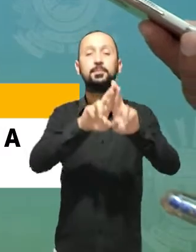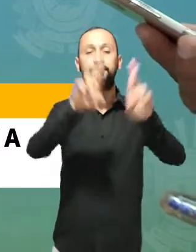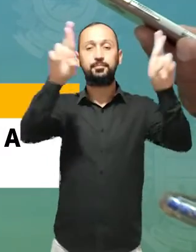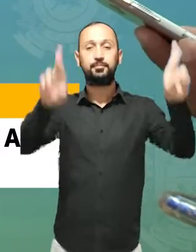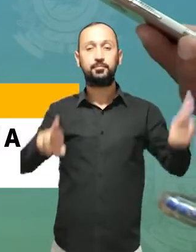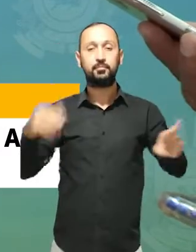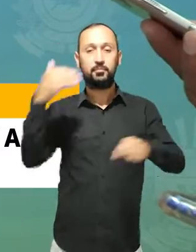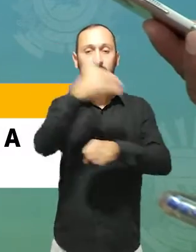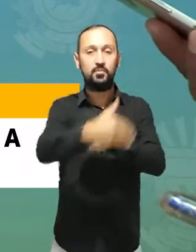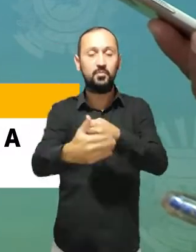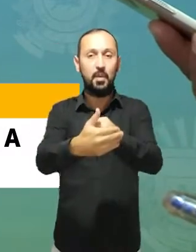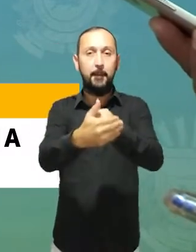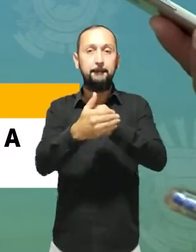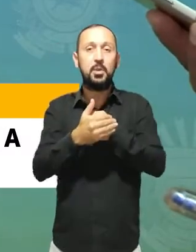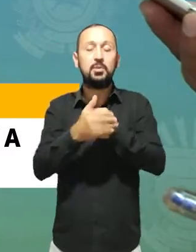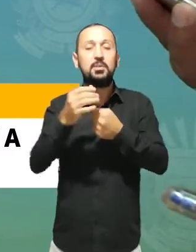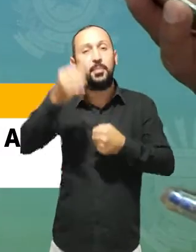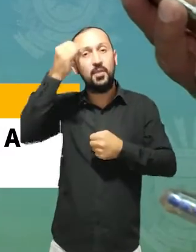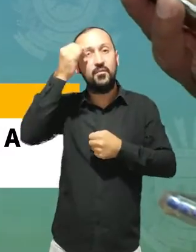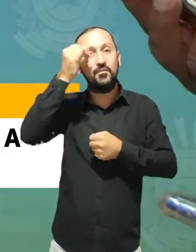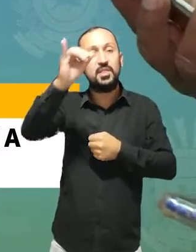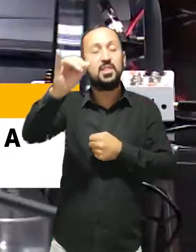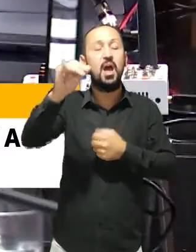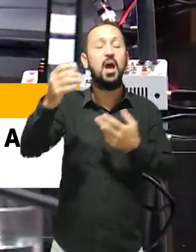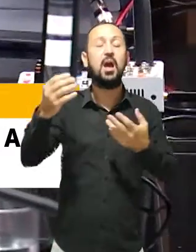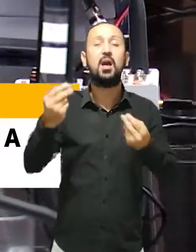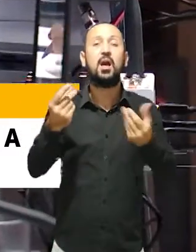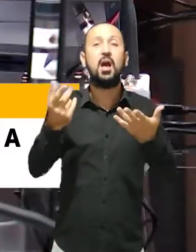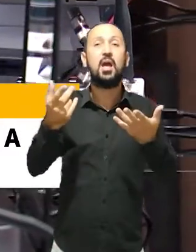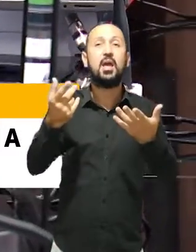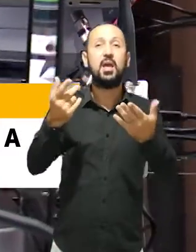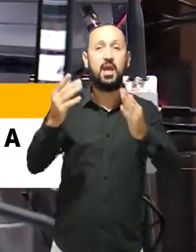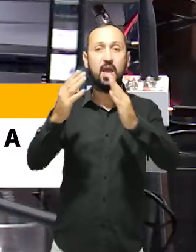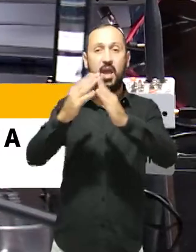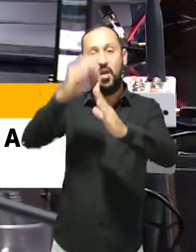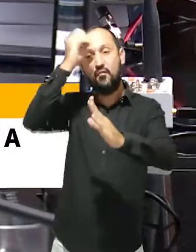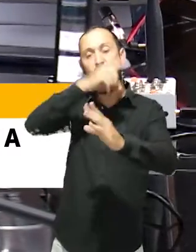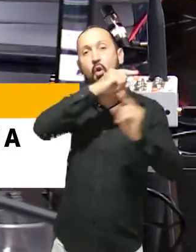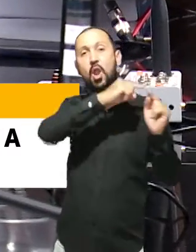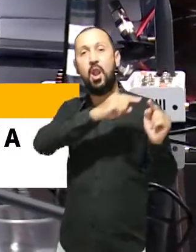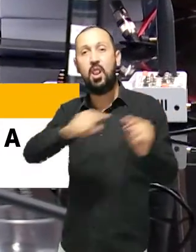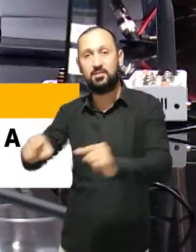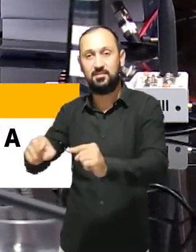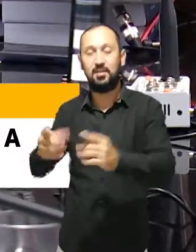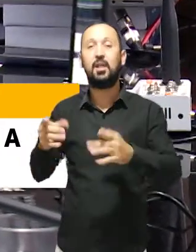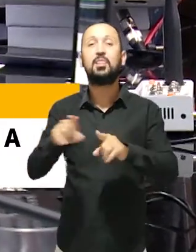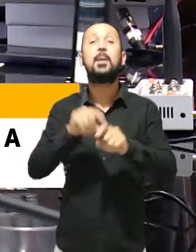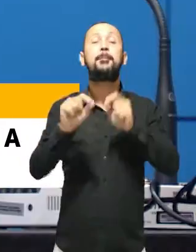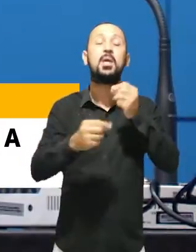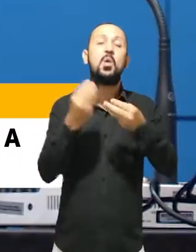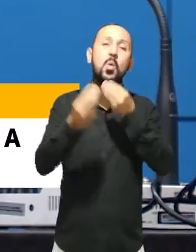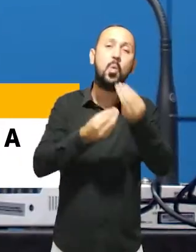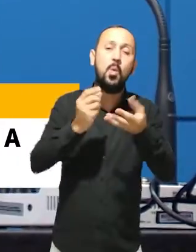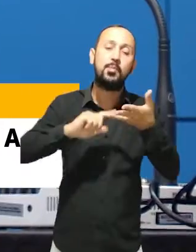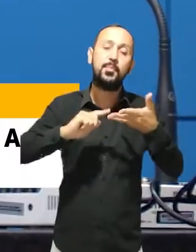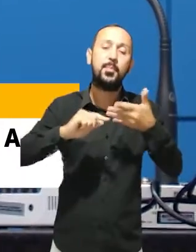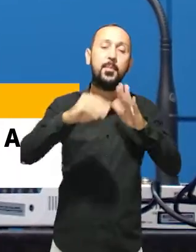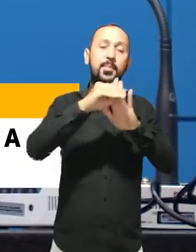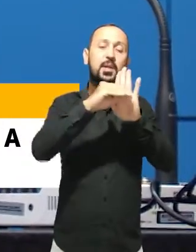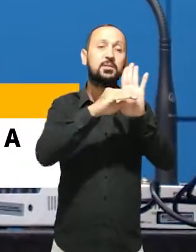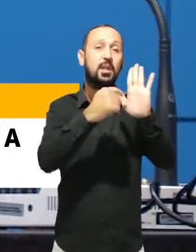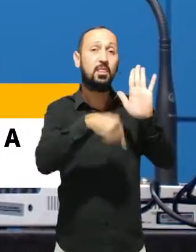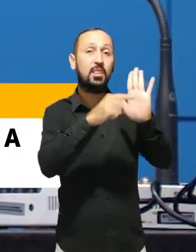rede de proteção atua no combate aos a violência do é né E também